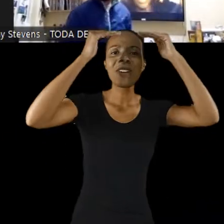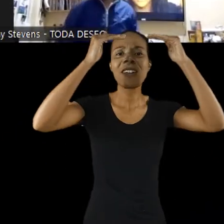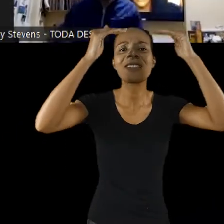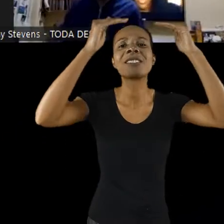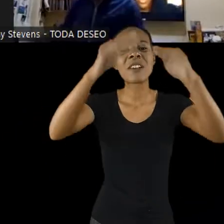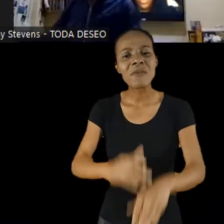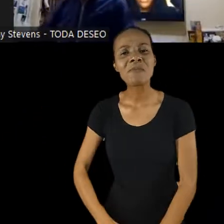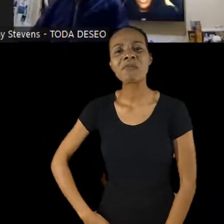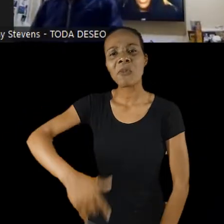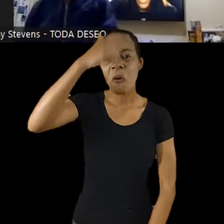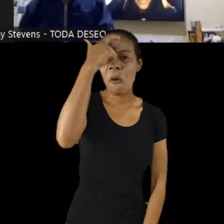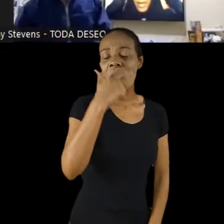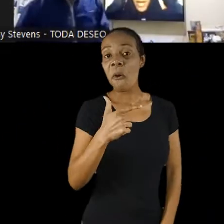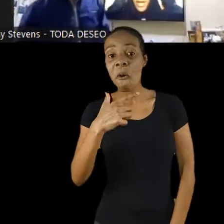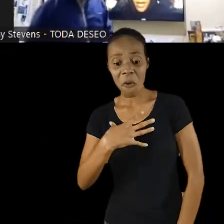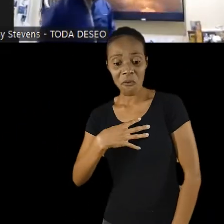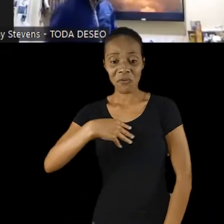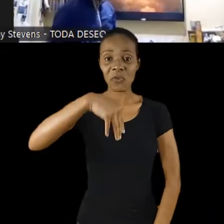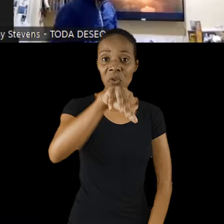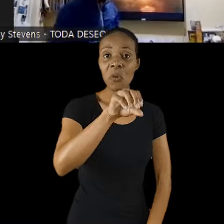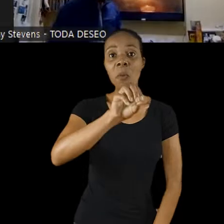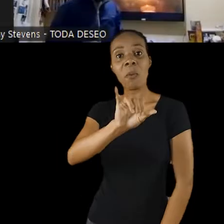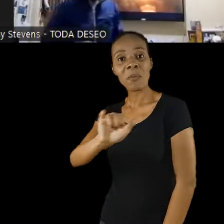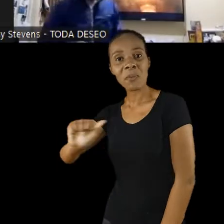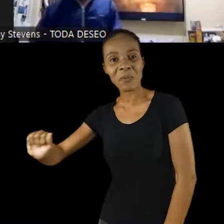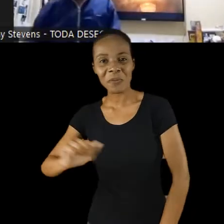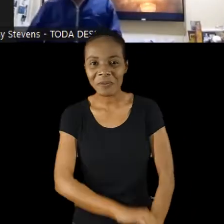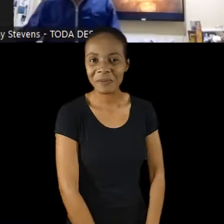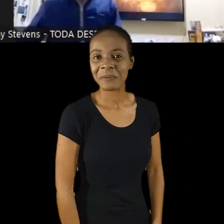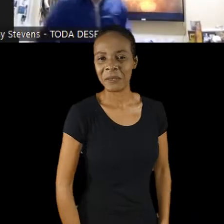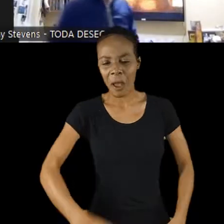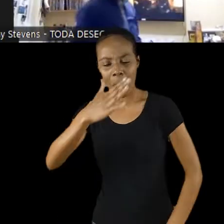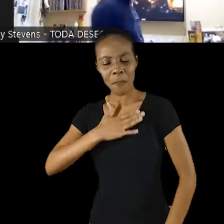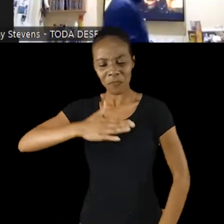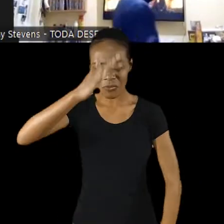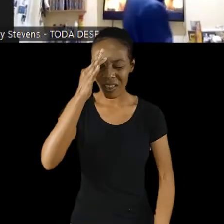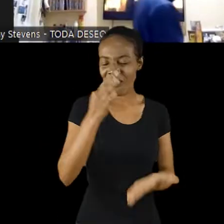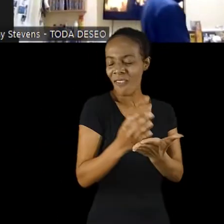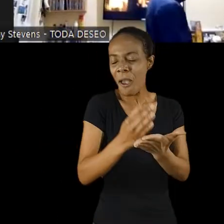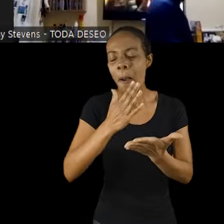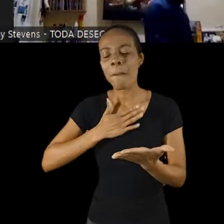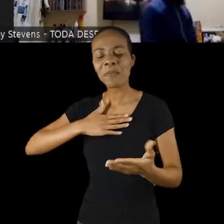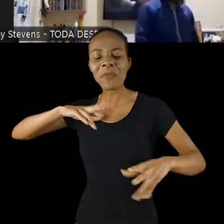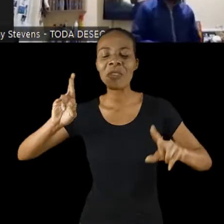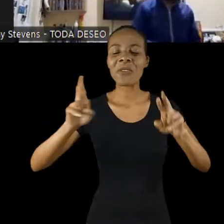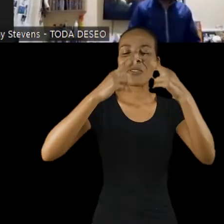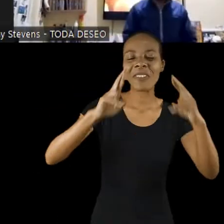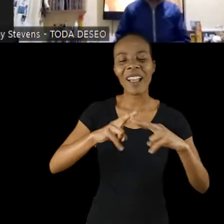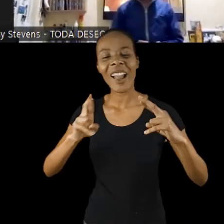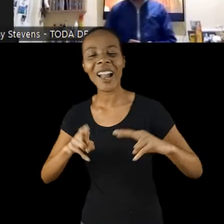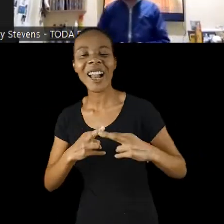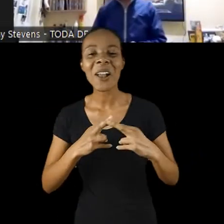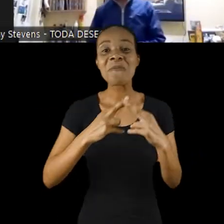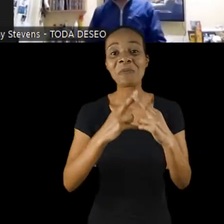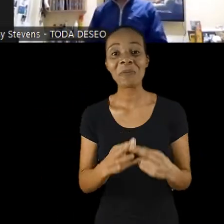filha de Oiá. Eu posso abrir tudo até o mar. Minha fé, minha rima, meu altar. Meu